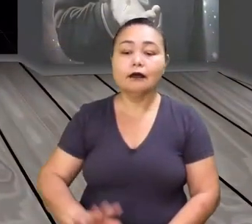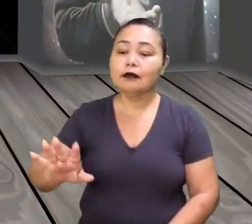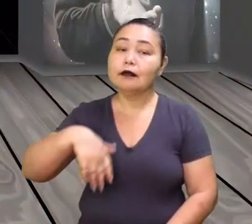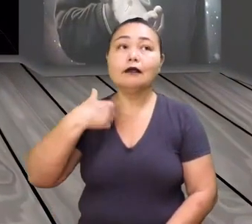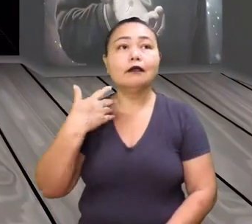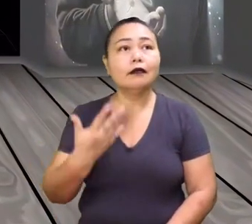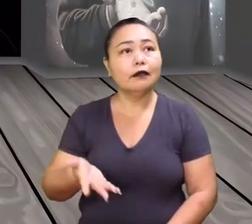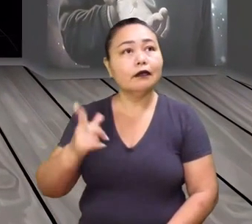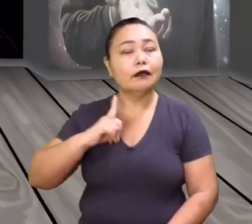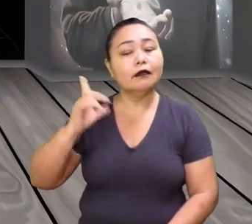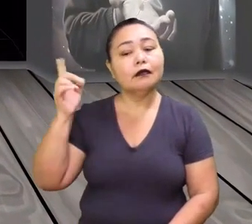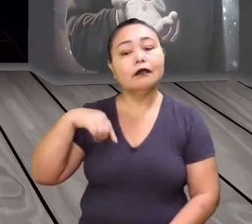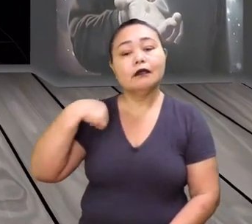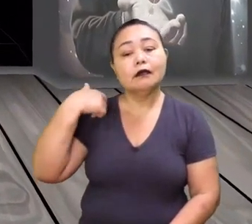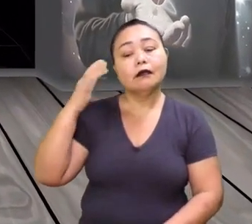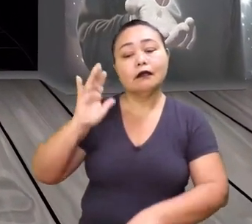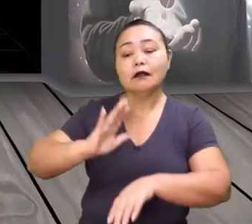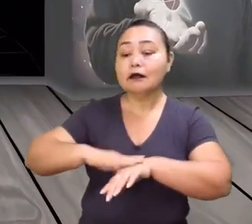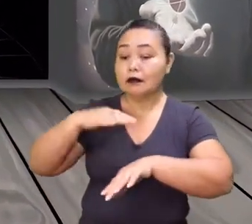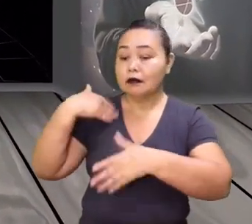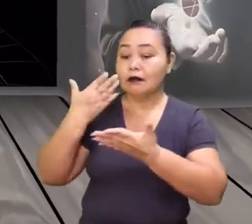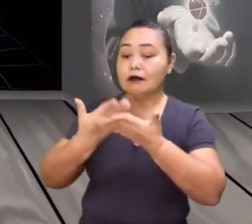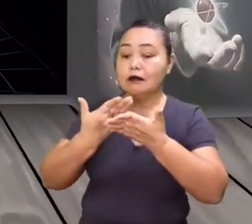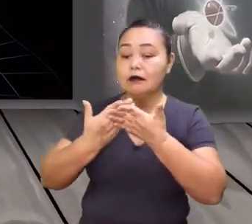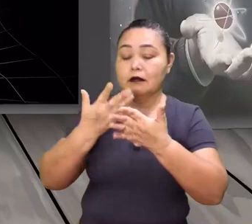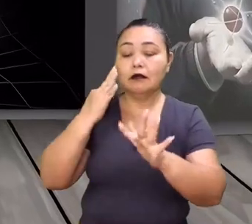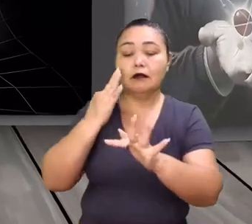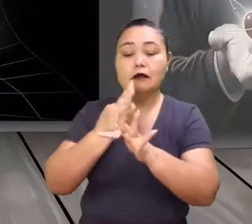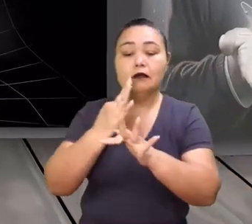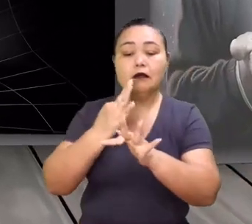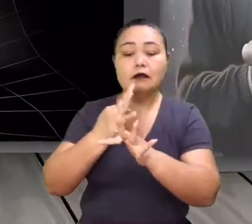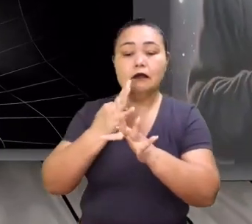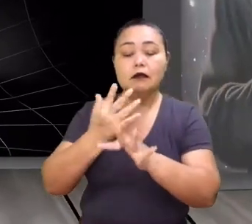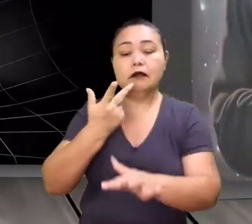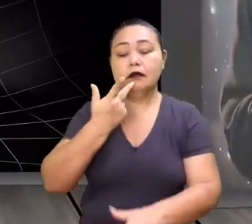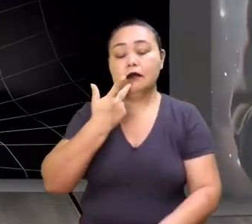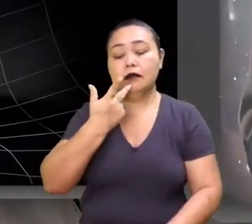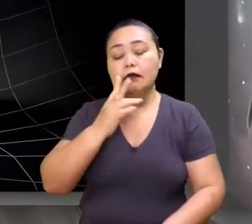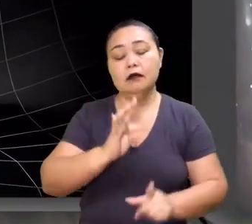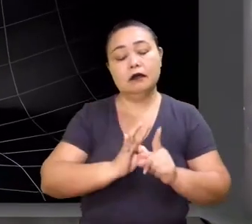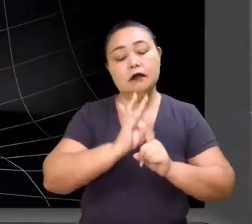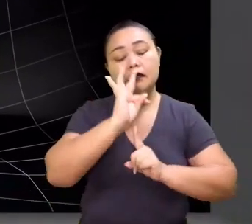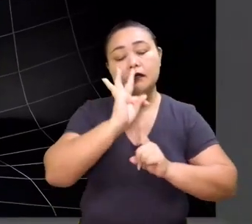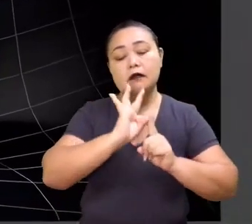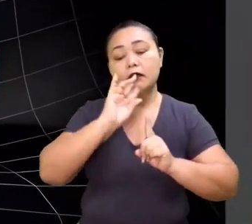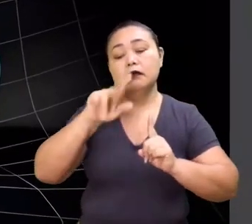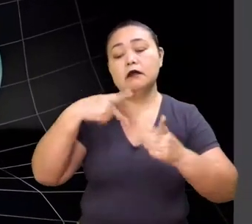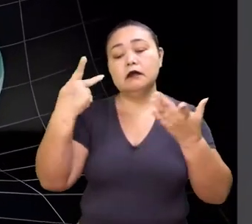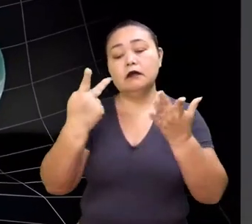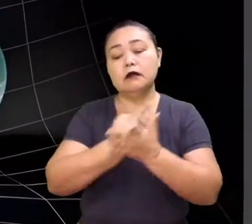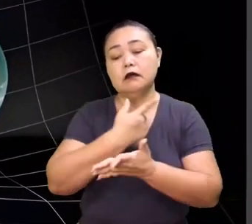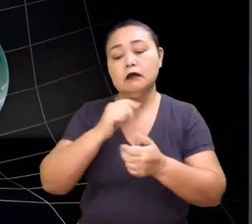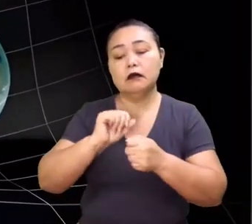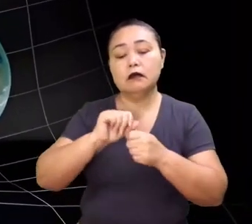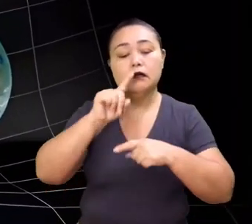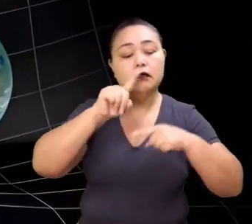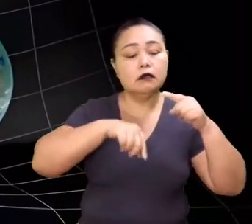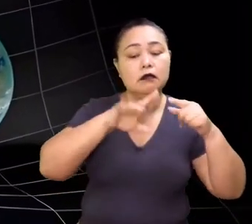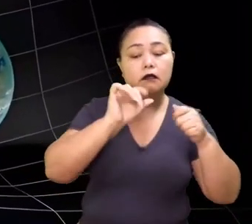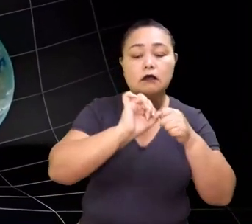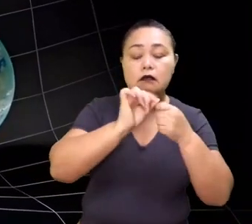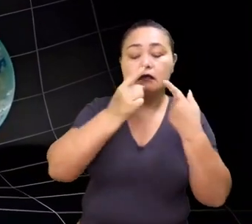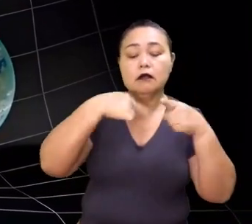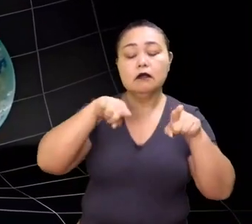Então pessoal estamos aí com mais uma aula de física falamos sobre temperatura os efeitos da temperatura dos corpos falamos do